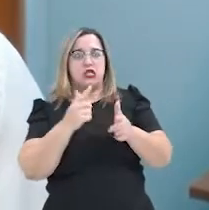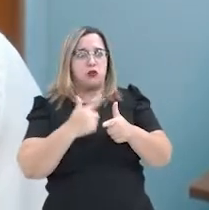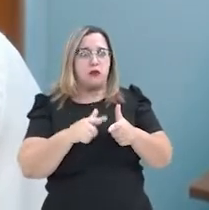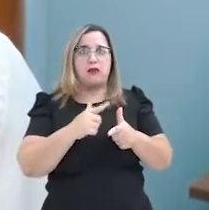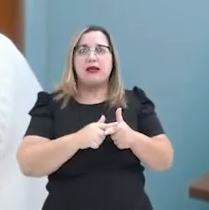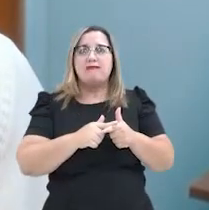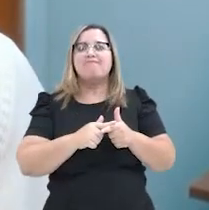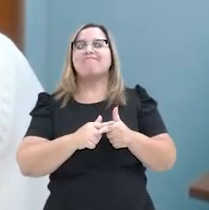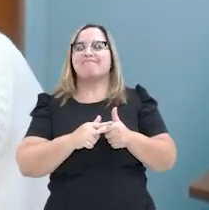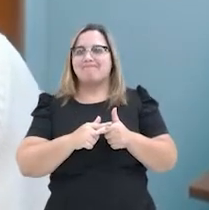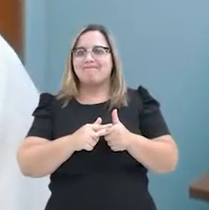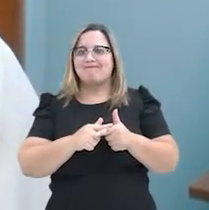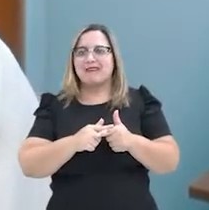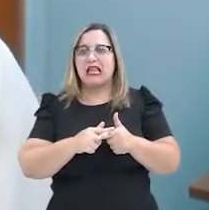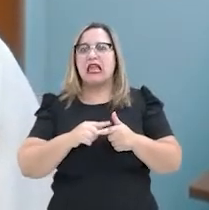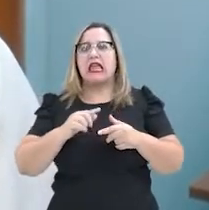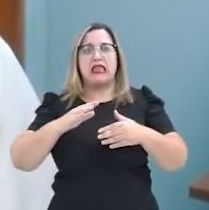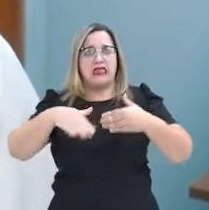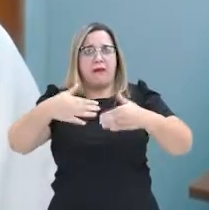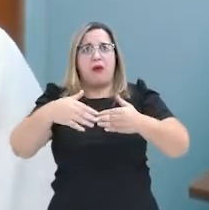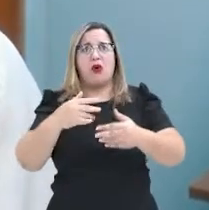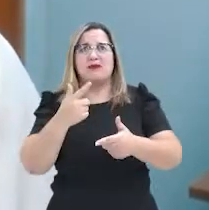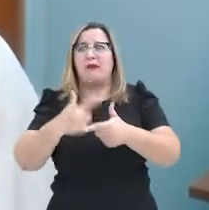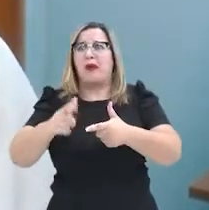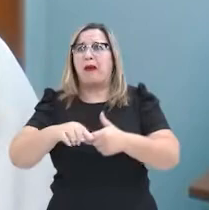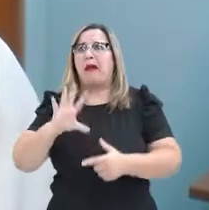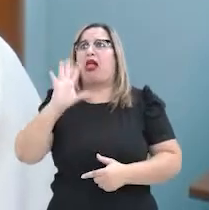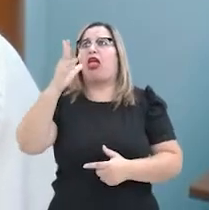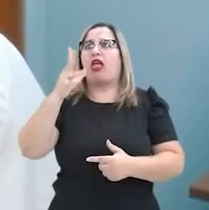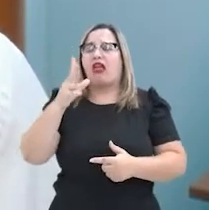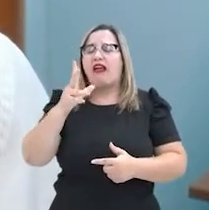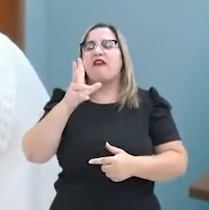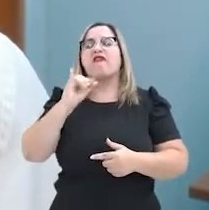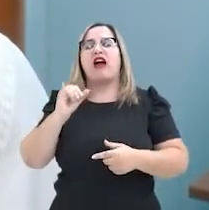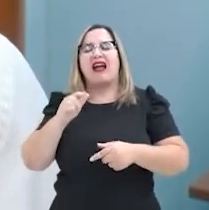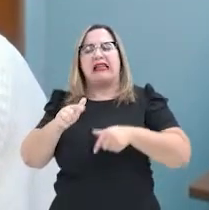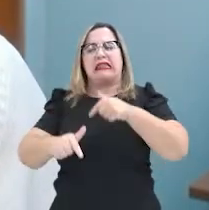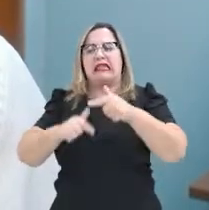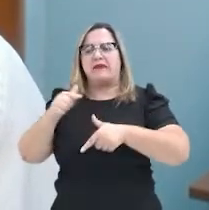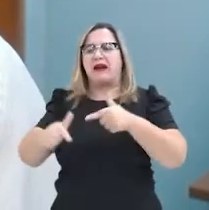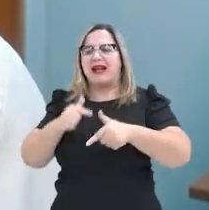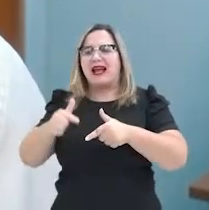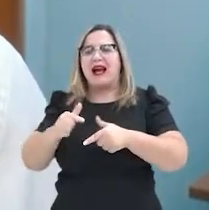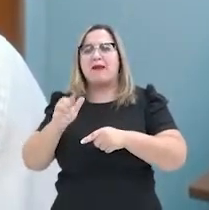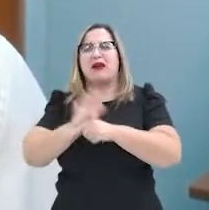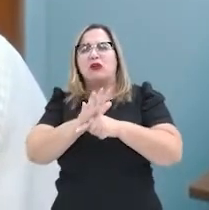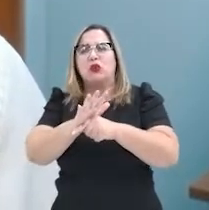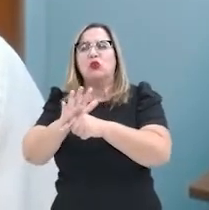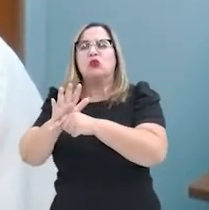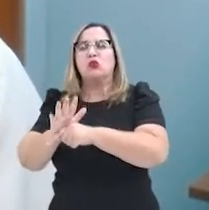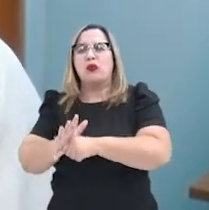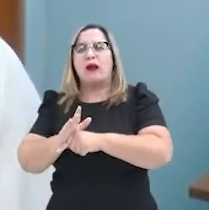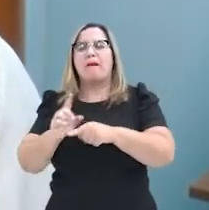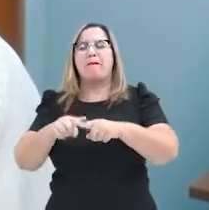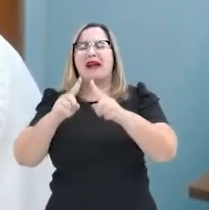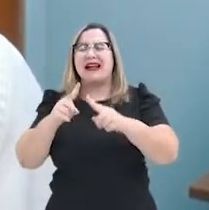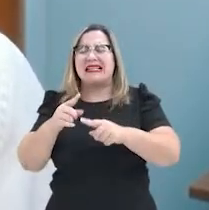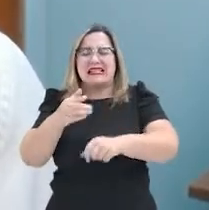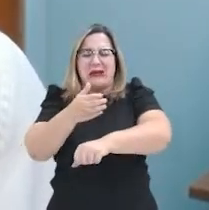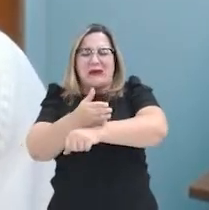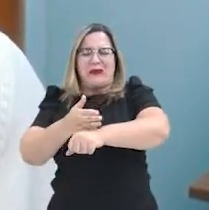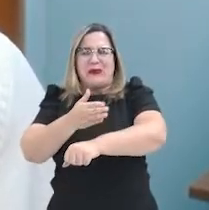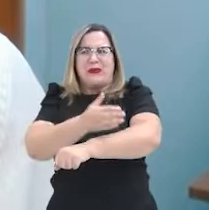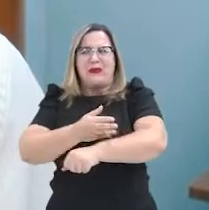antes que aconteça a situação, né? Depois que aconteceu, a gente vai trabalhar, persecutir crimes para culpar as pessoas. Mas